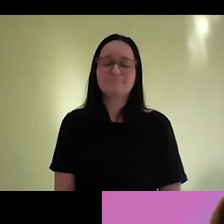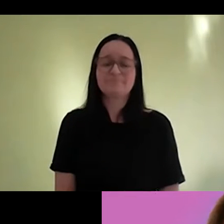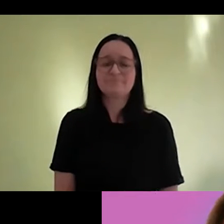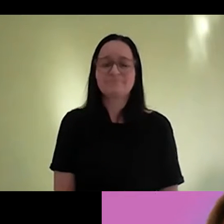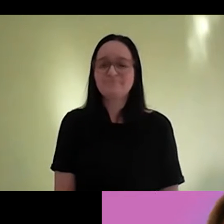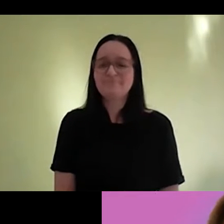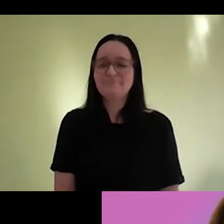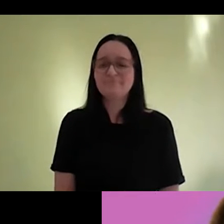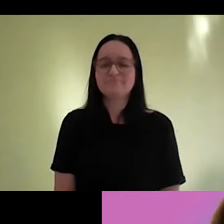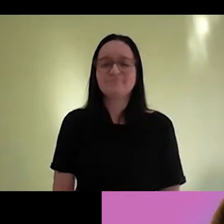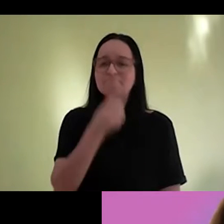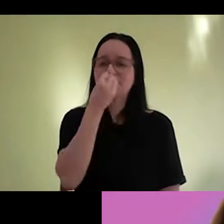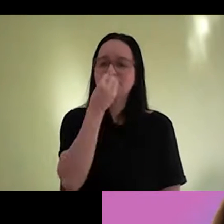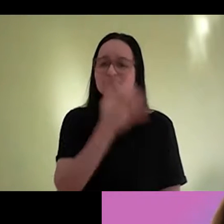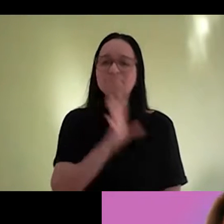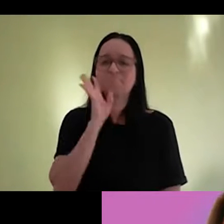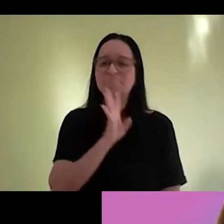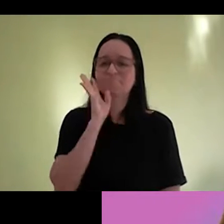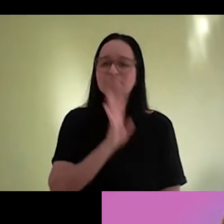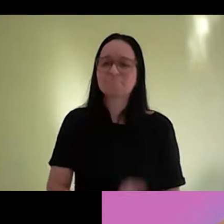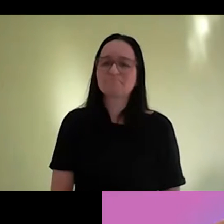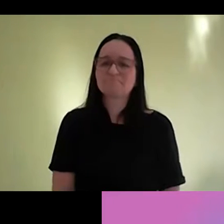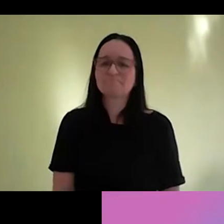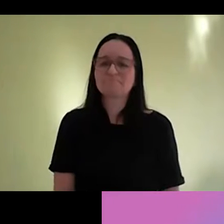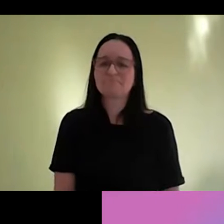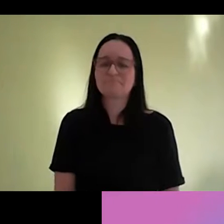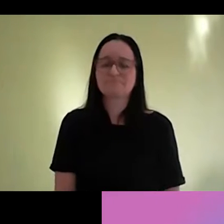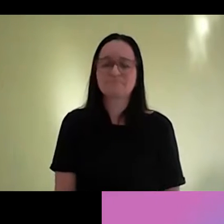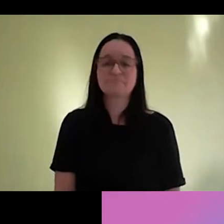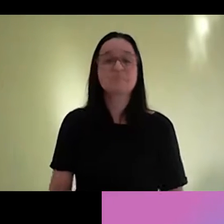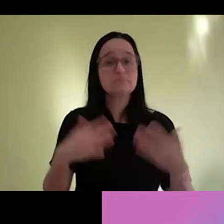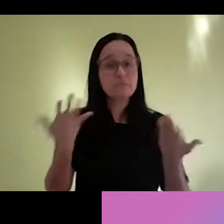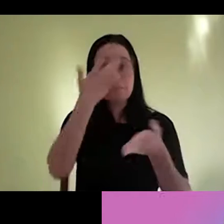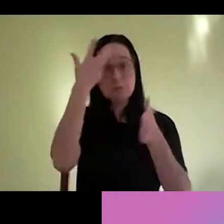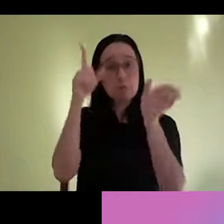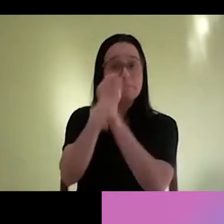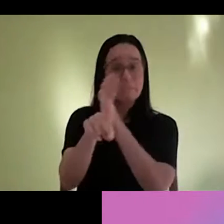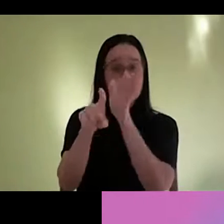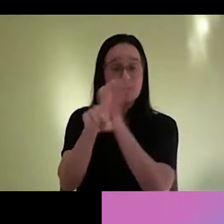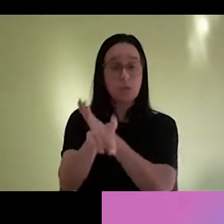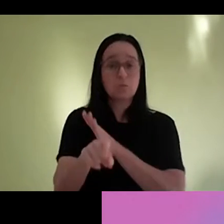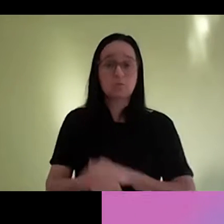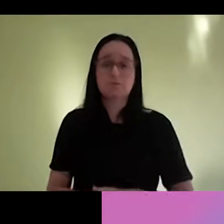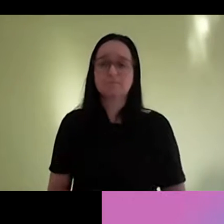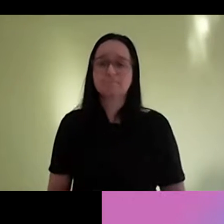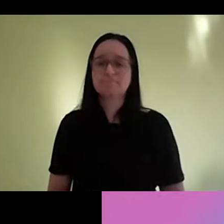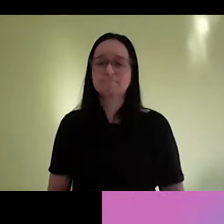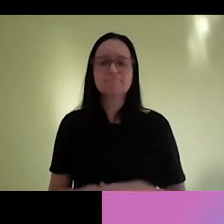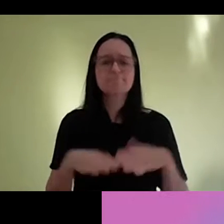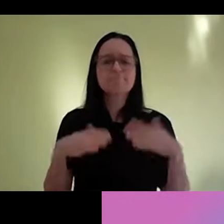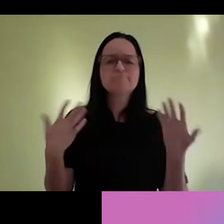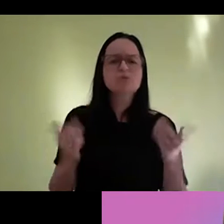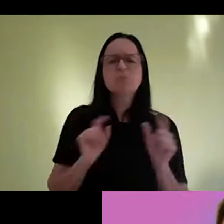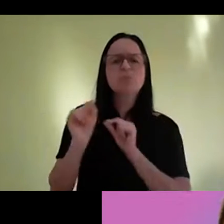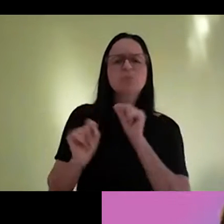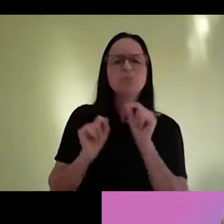Legal, muito bom. Adri, tem algumas pessoas perguntando sobre blockchain, né? O que que seria